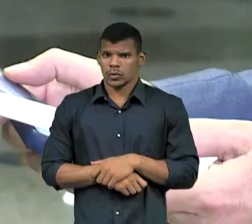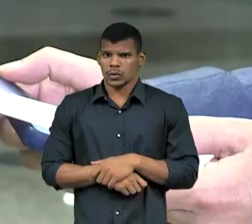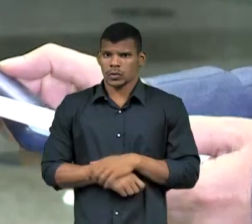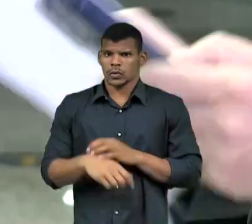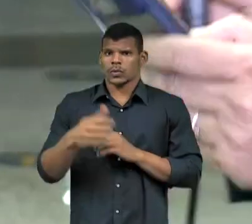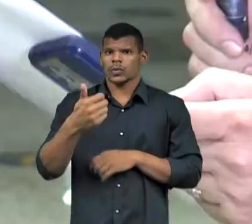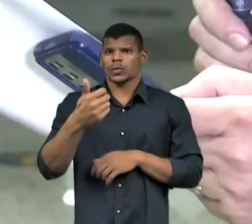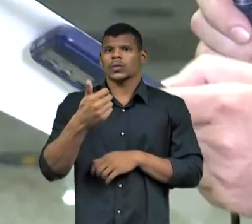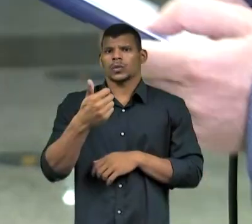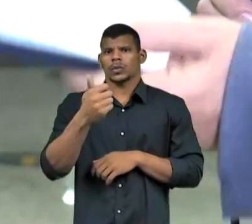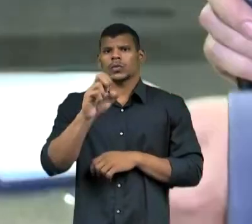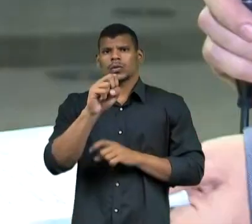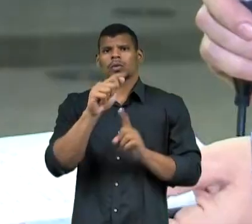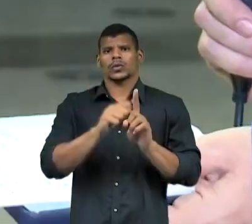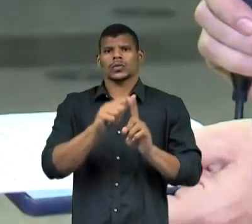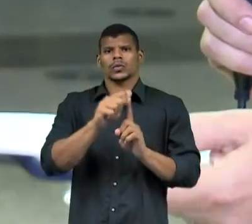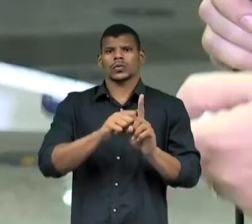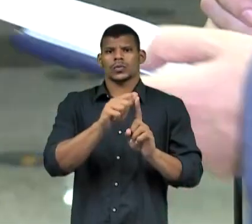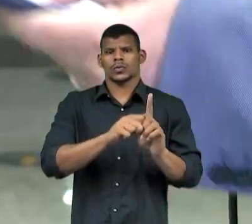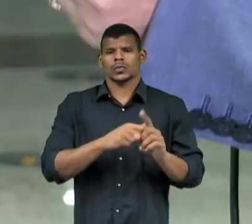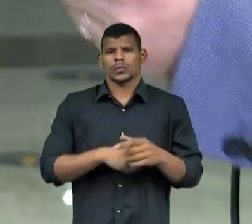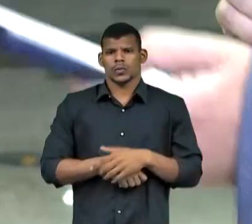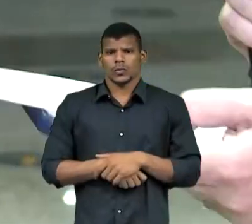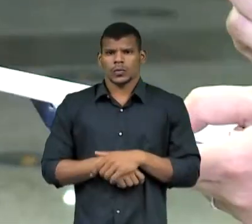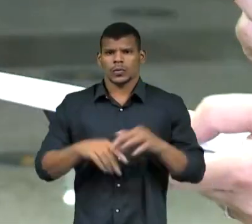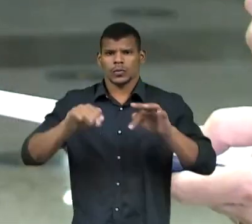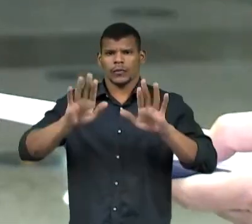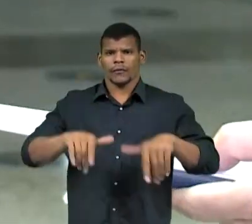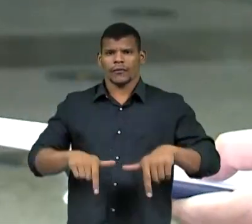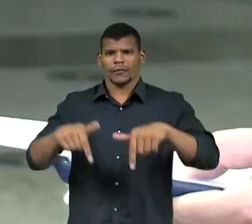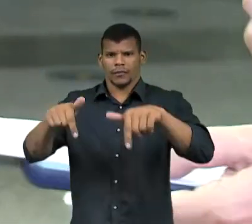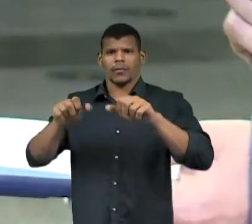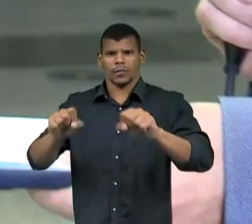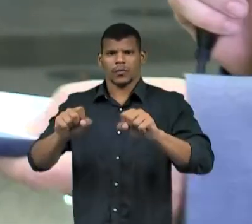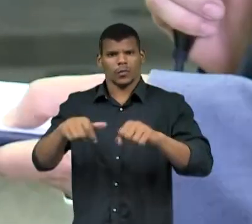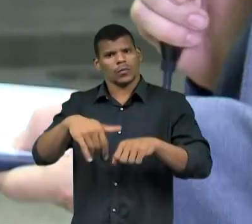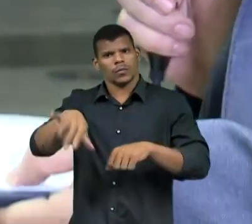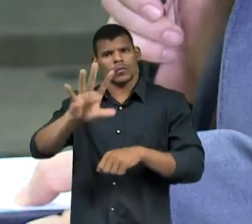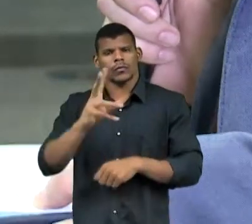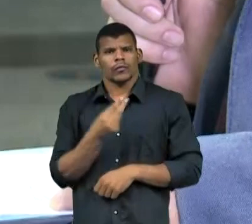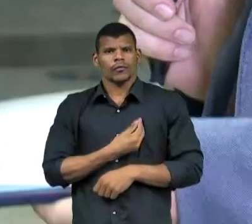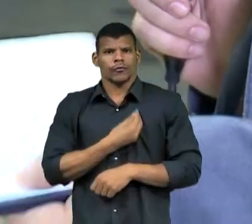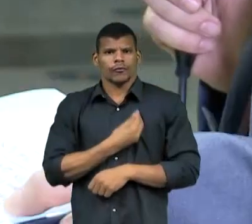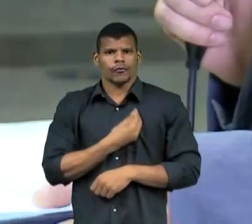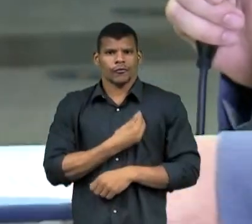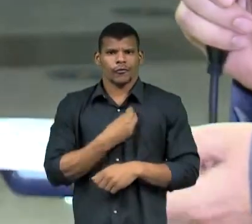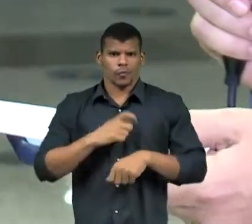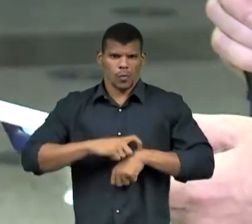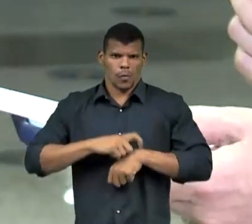meses. Terminado, eles recebem o certificado e podem seguir na vida recuperando esse tempo